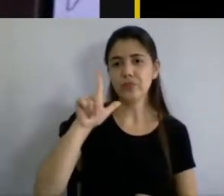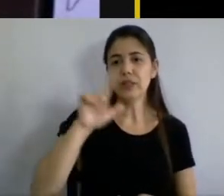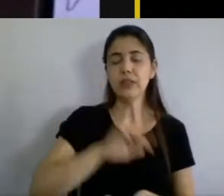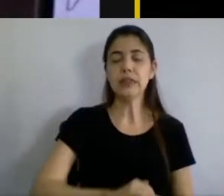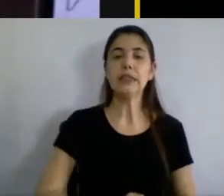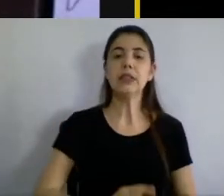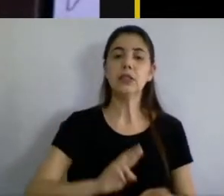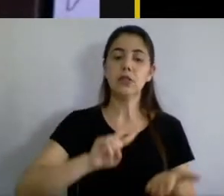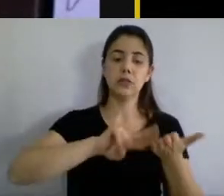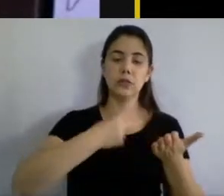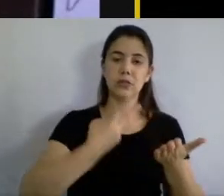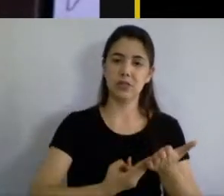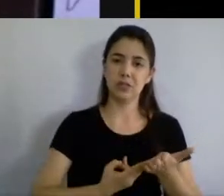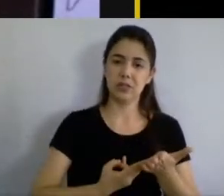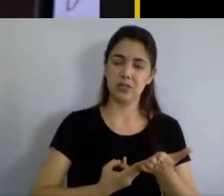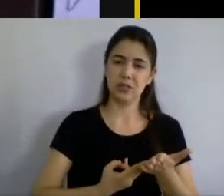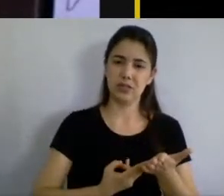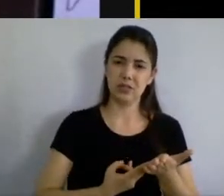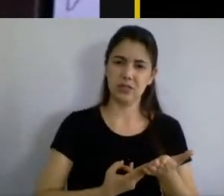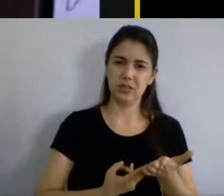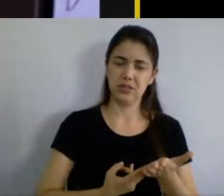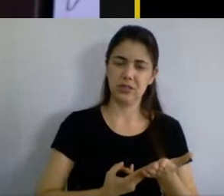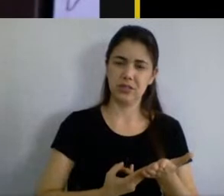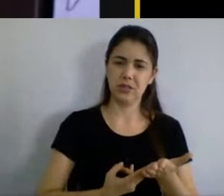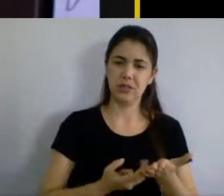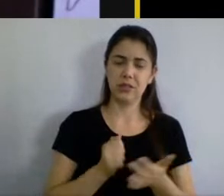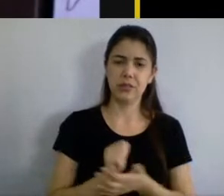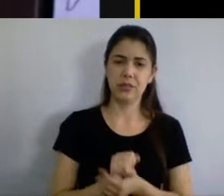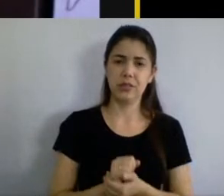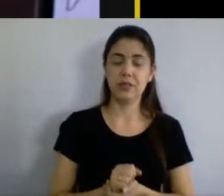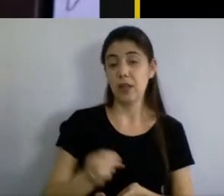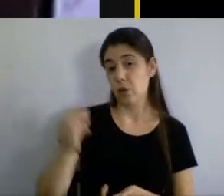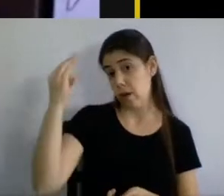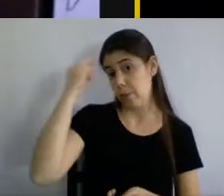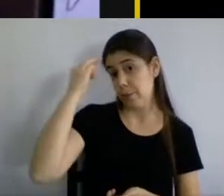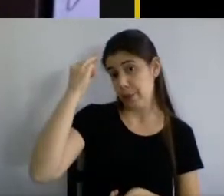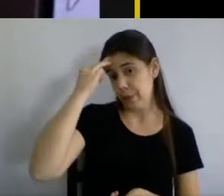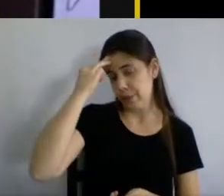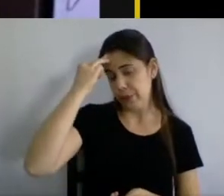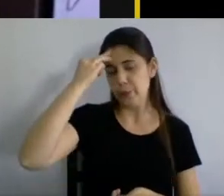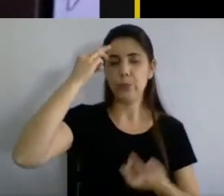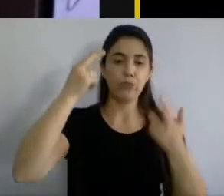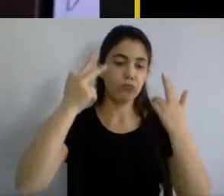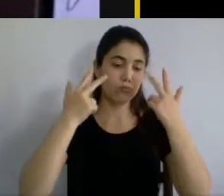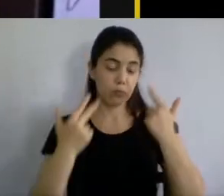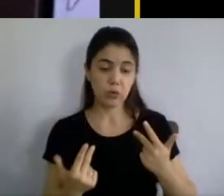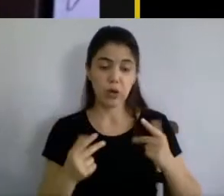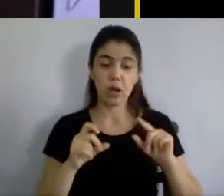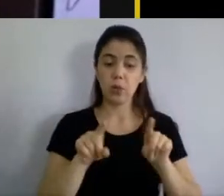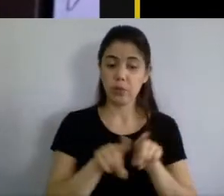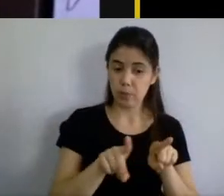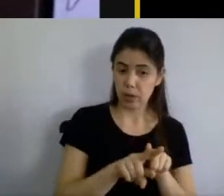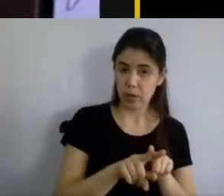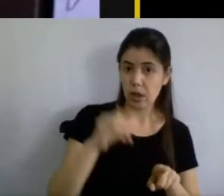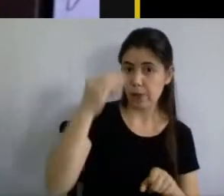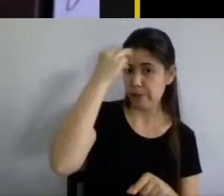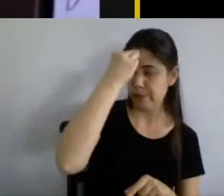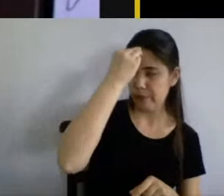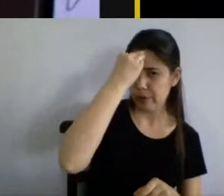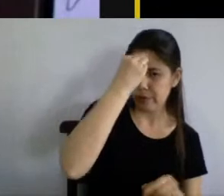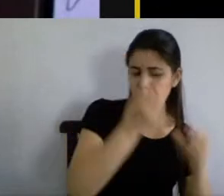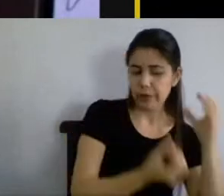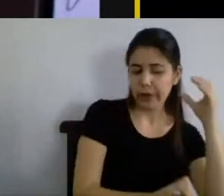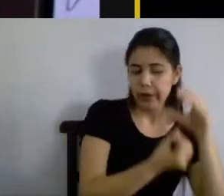dizer, então, assim, tanto a memória natural quanto a memória artificial pressupõe ser